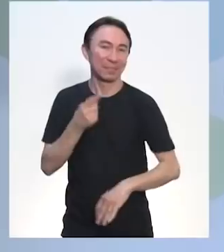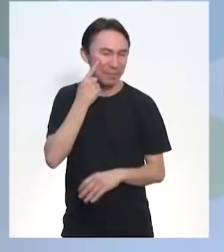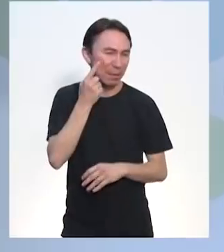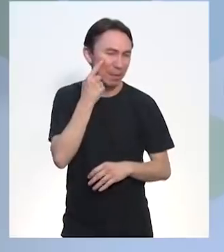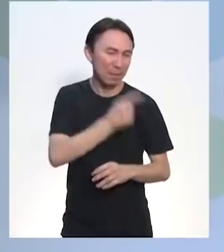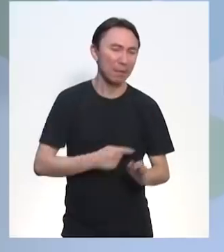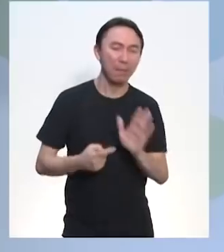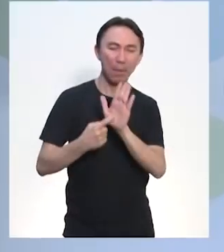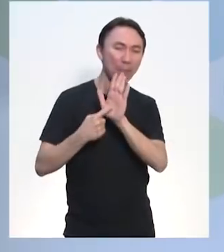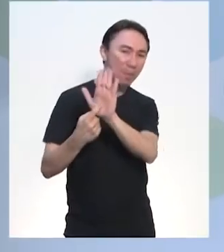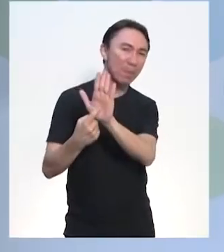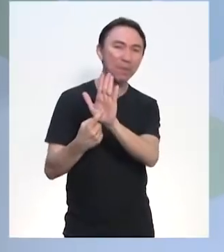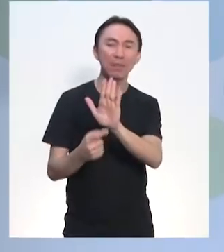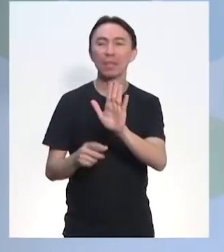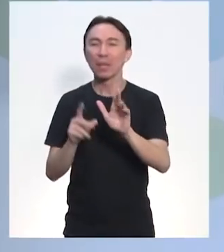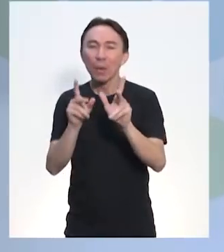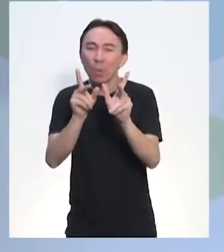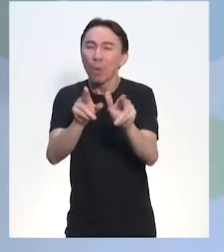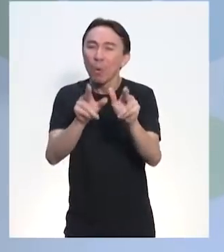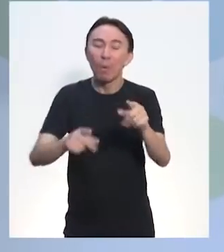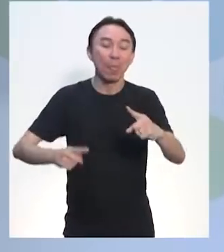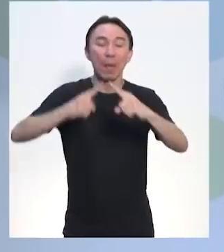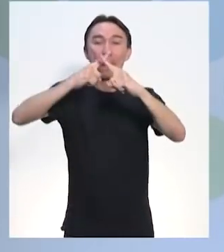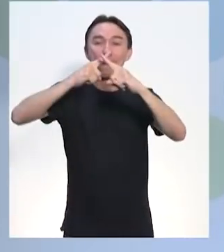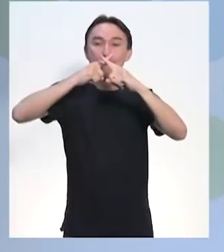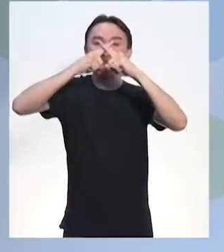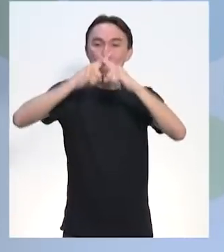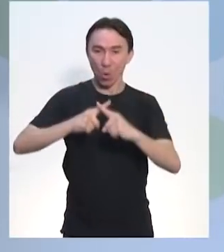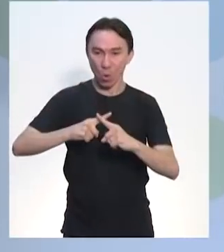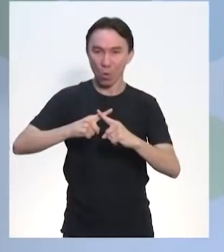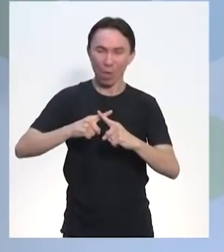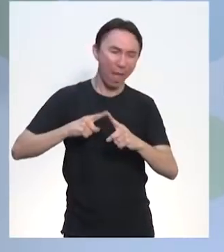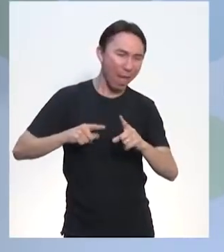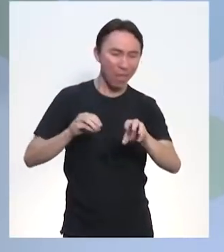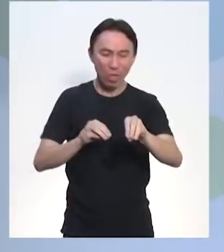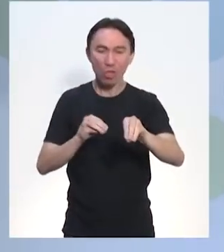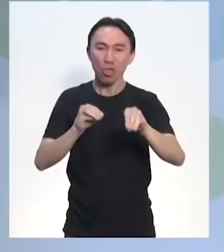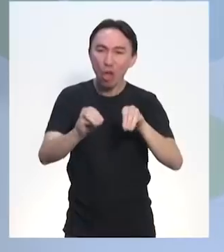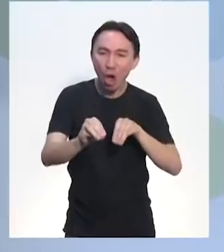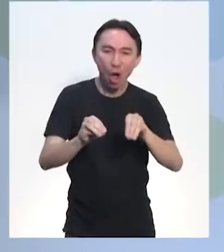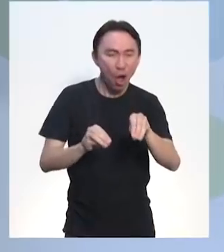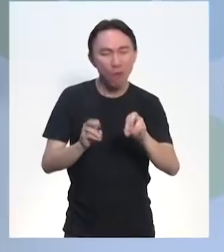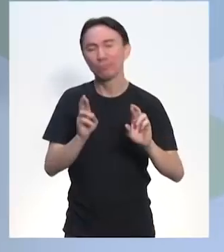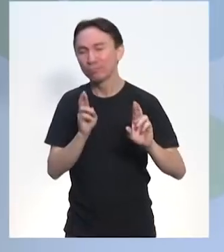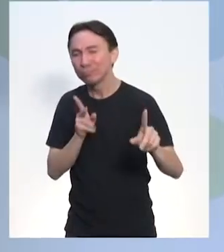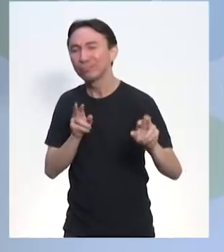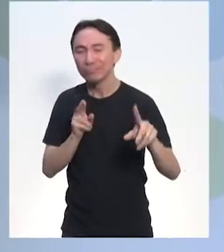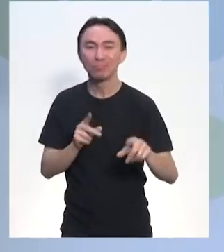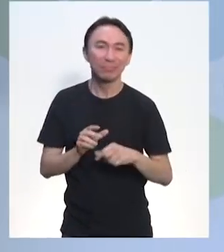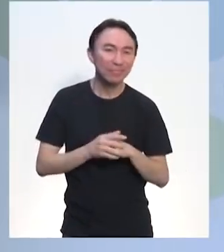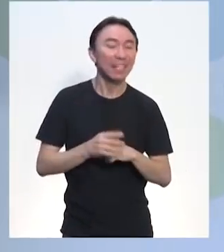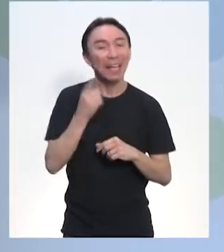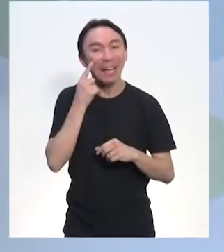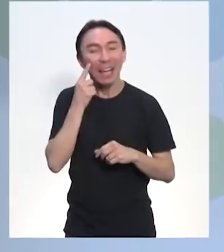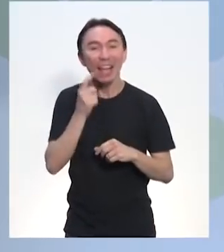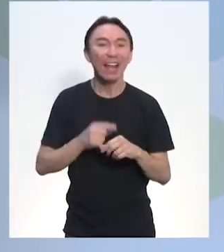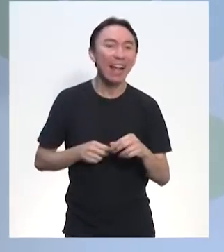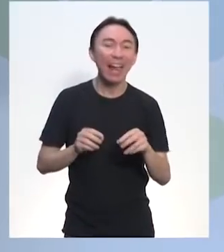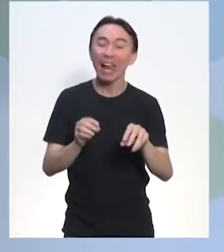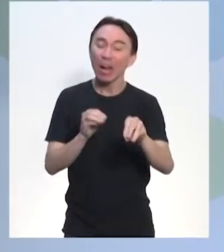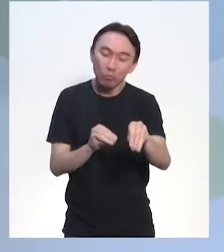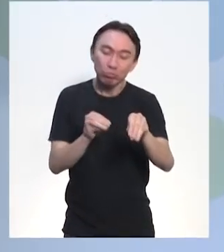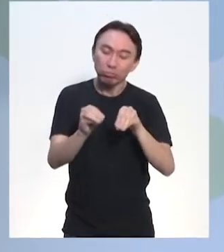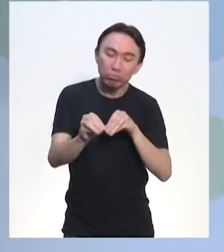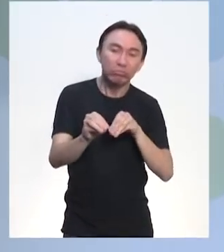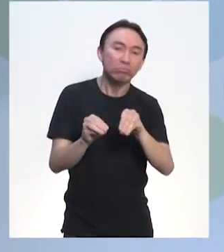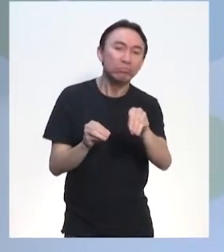disputa, uma gamificação, né, Ale? Um jogo um pouquinho diferenciado. Então, a gente chama esse jogo, né, tá nomeando ele